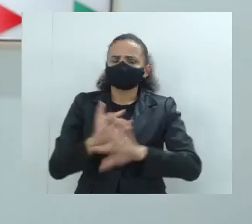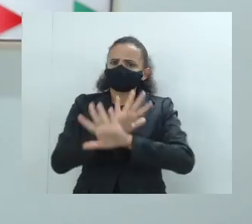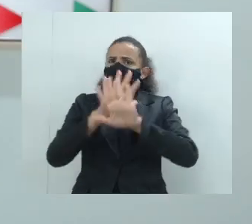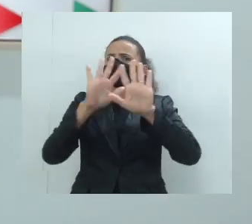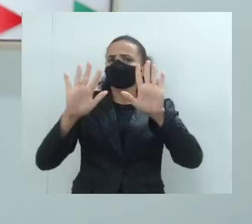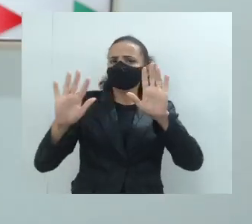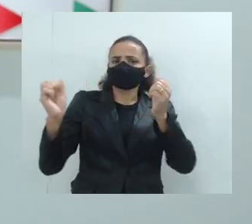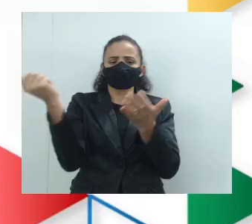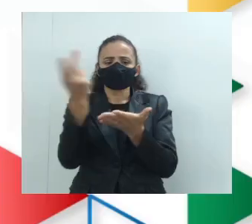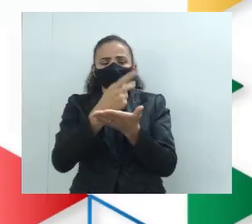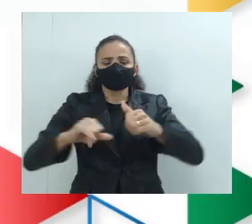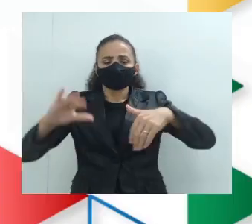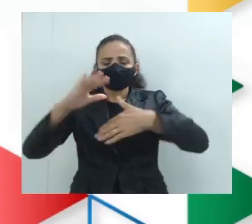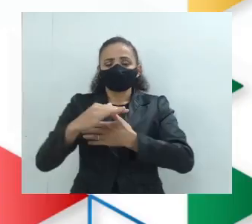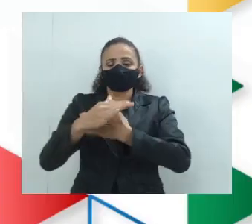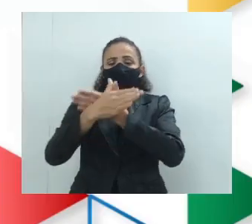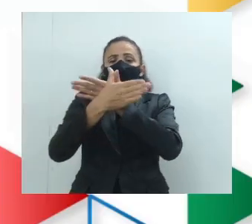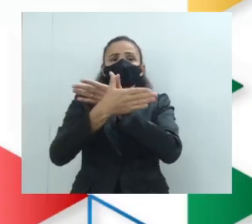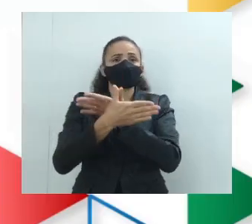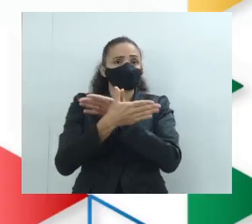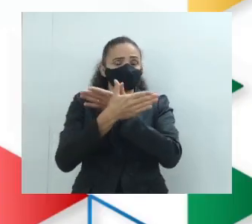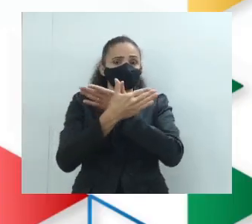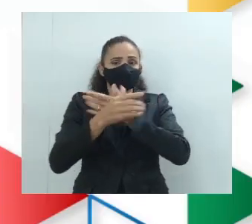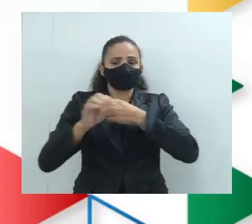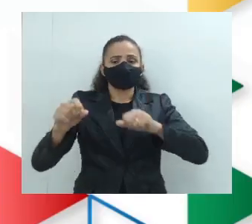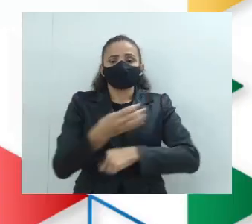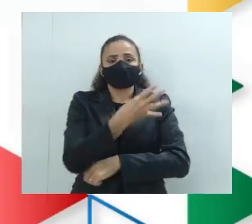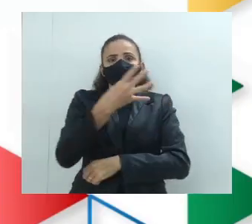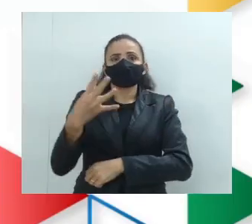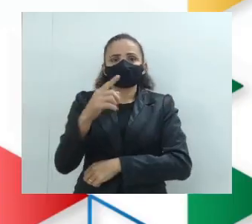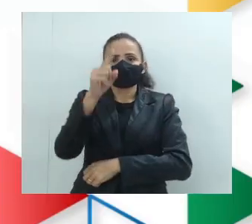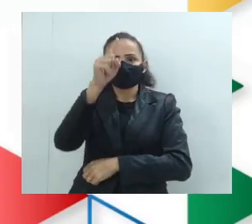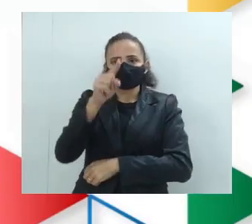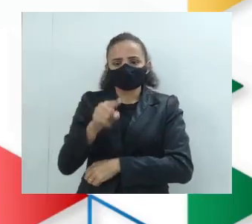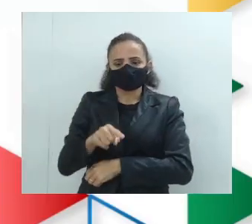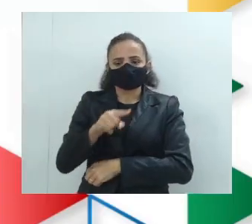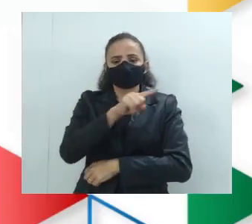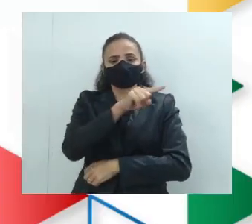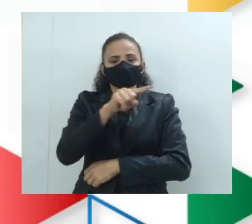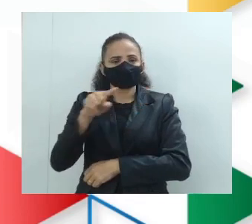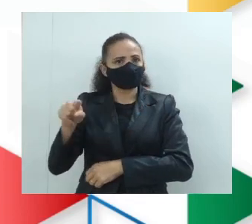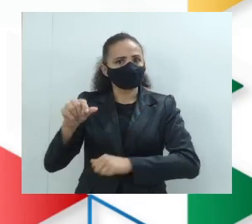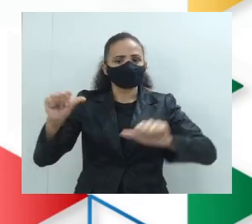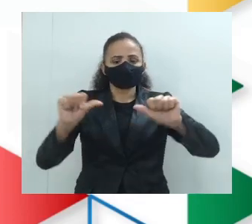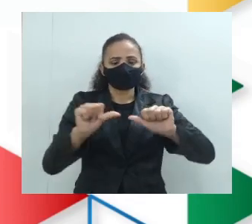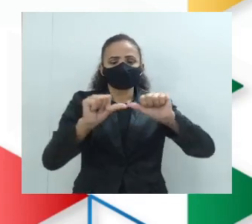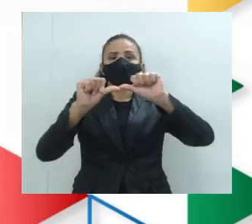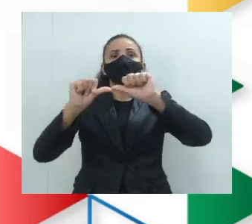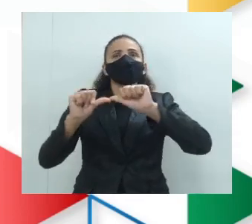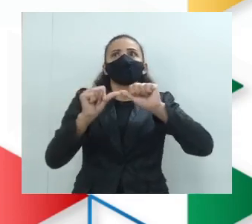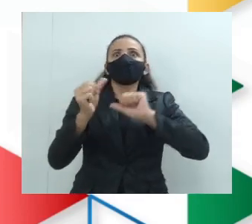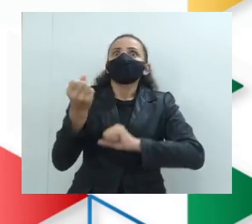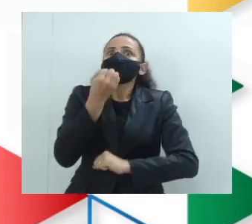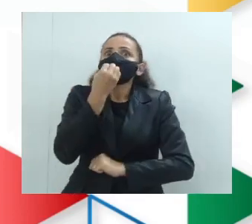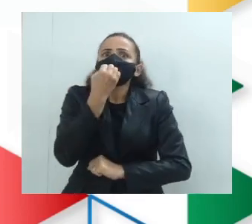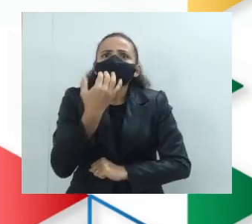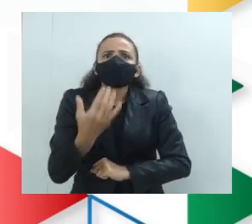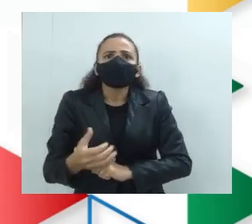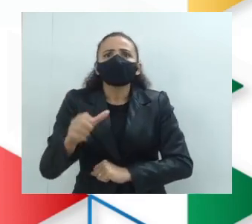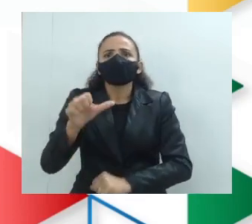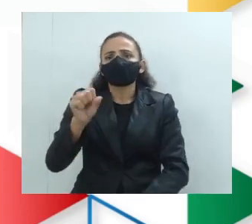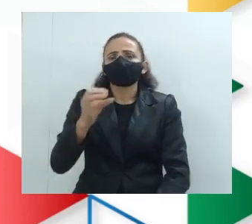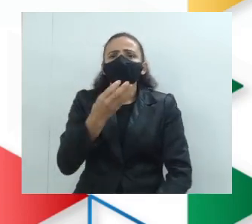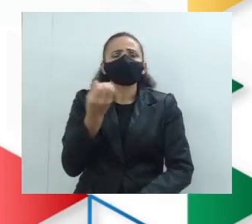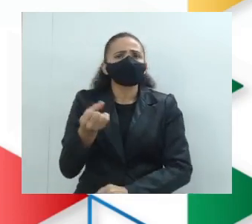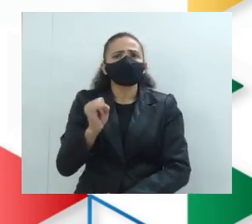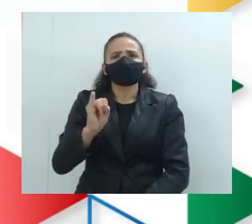de uma imagem de uma borboleta. E ela foi dividida em 4 partes por 2 eixos de simetria. Ah, professor, o nome disso é